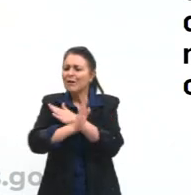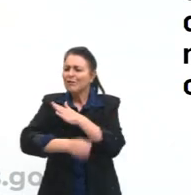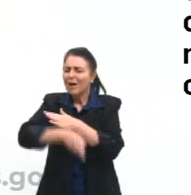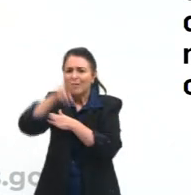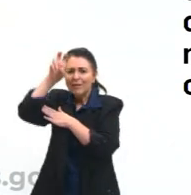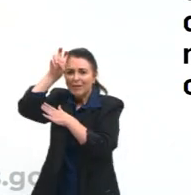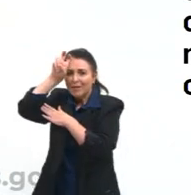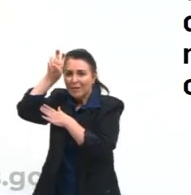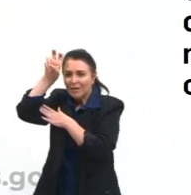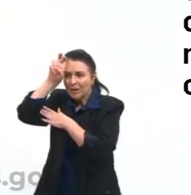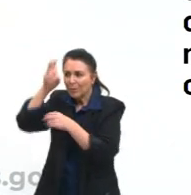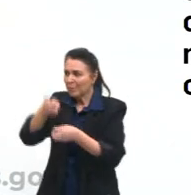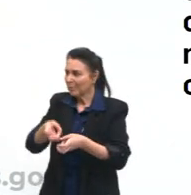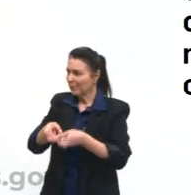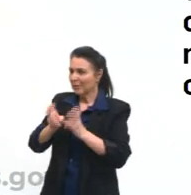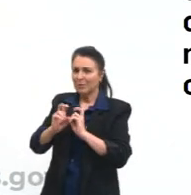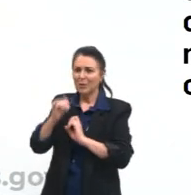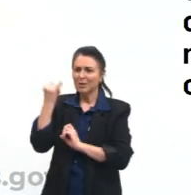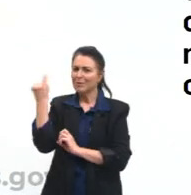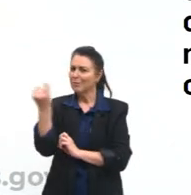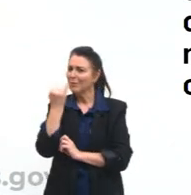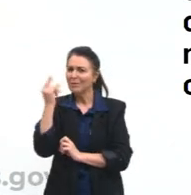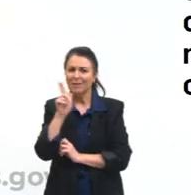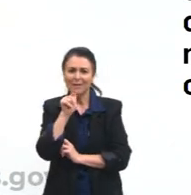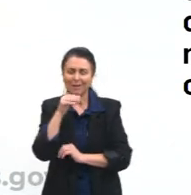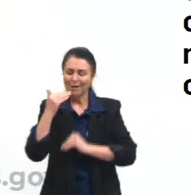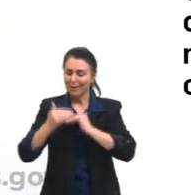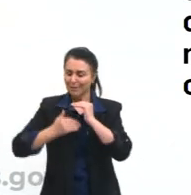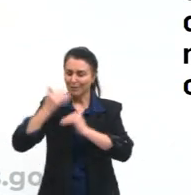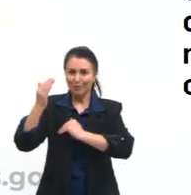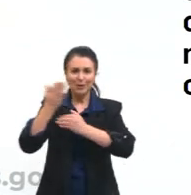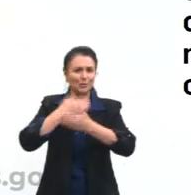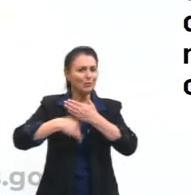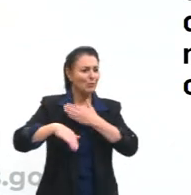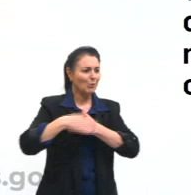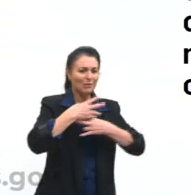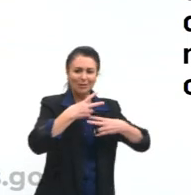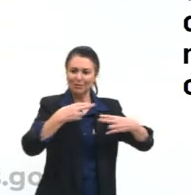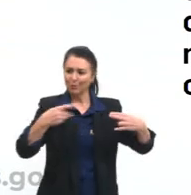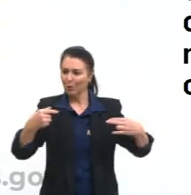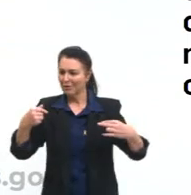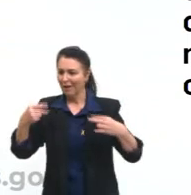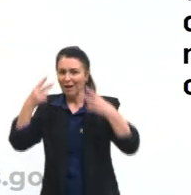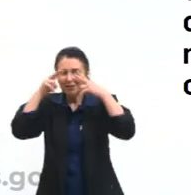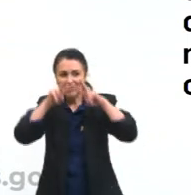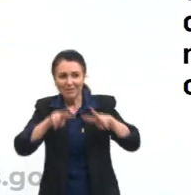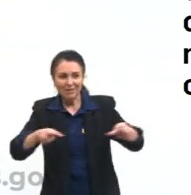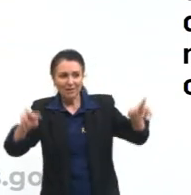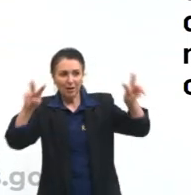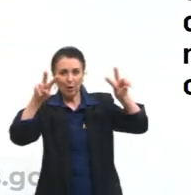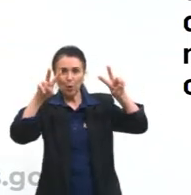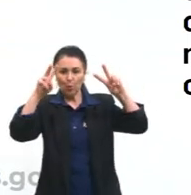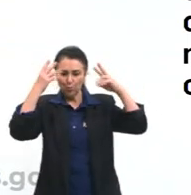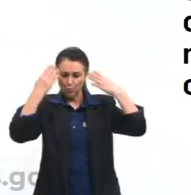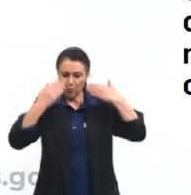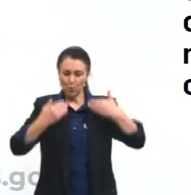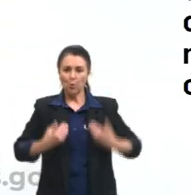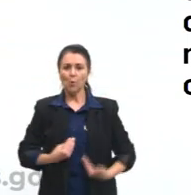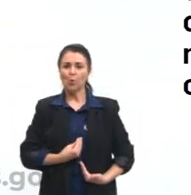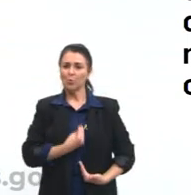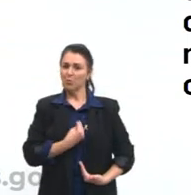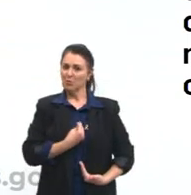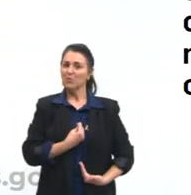observou a importância da água para o desenvolvimento de todas as coisas visíveis um corpo vivo possui